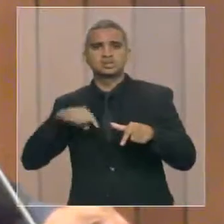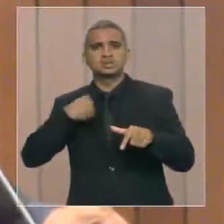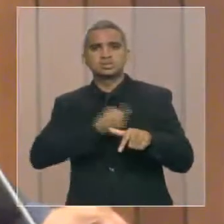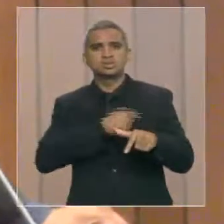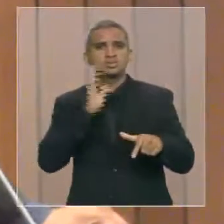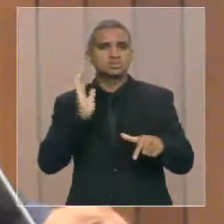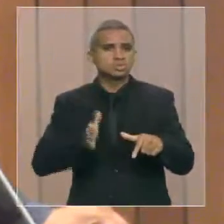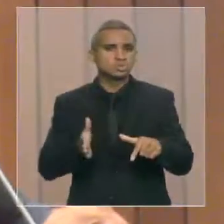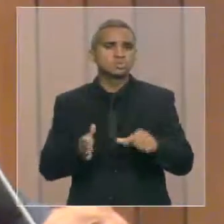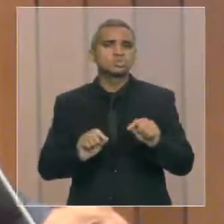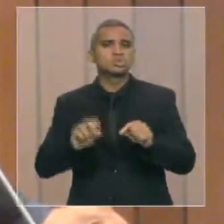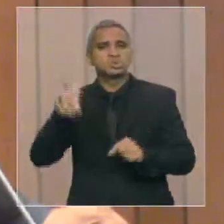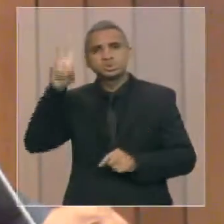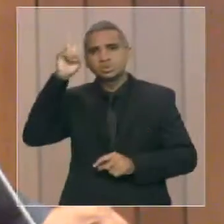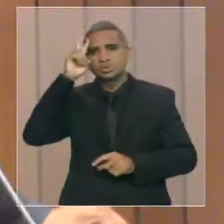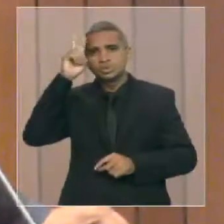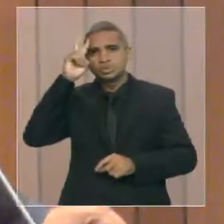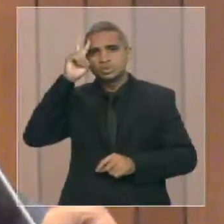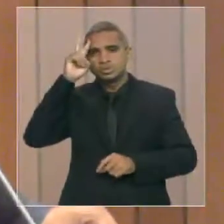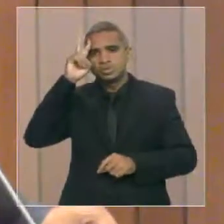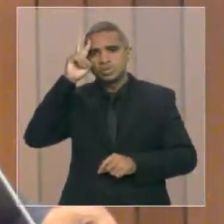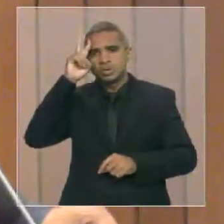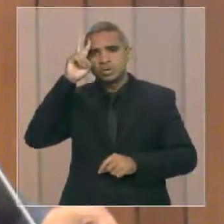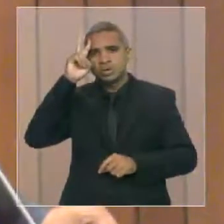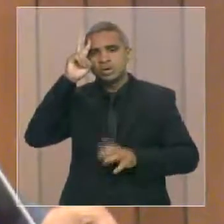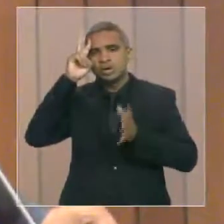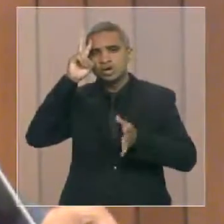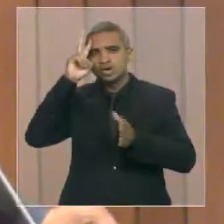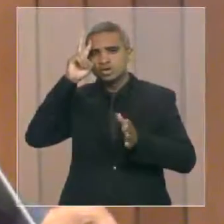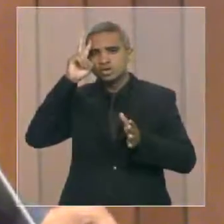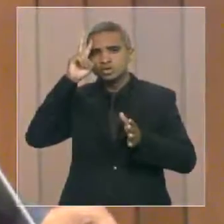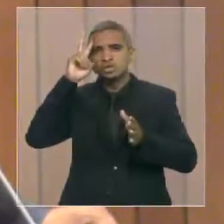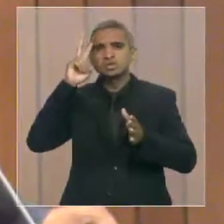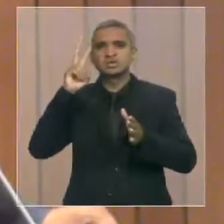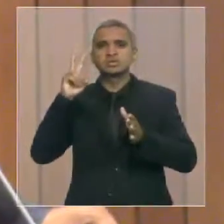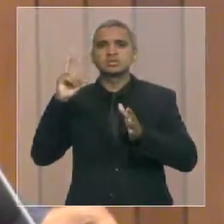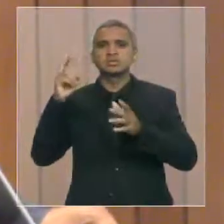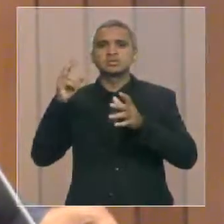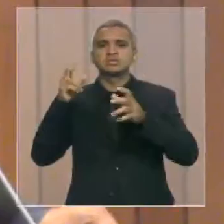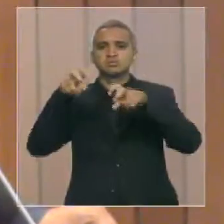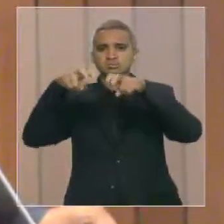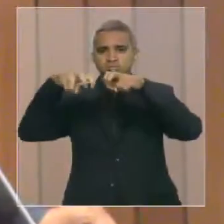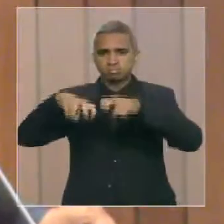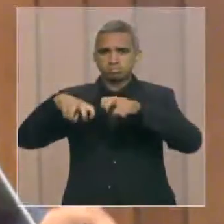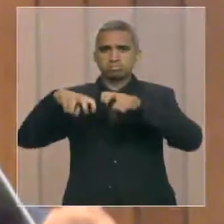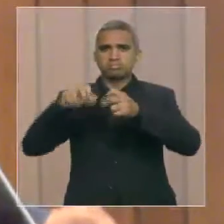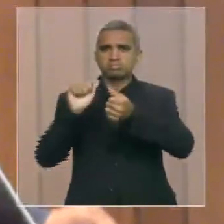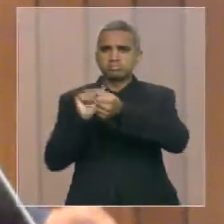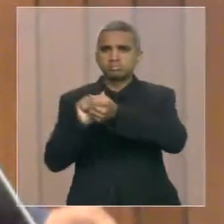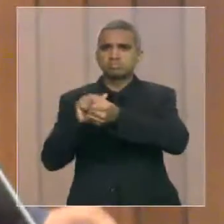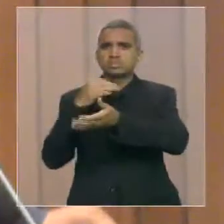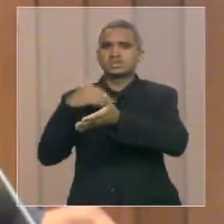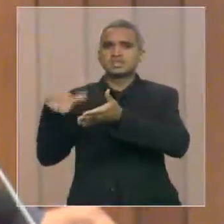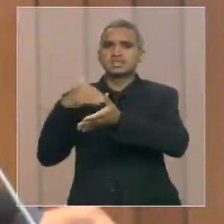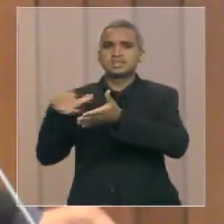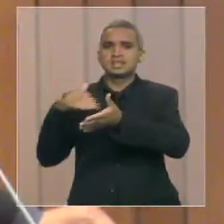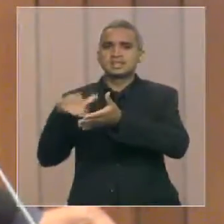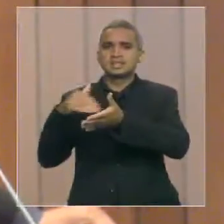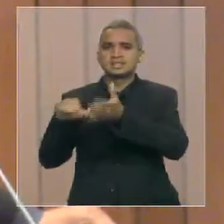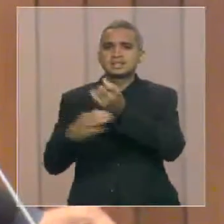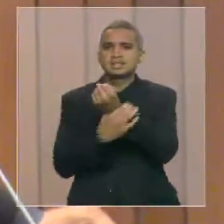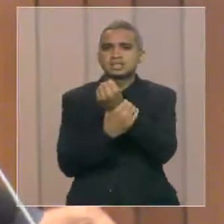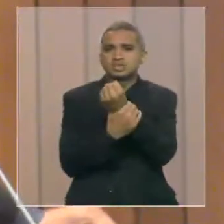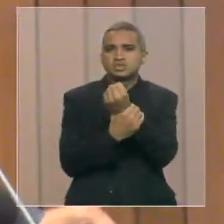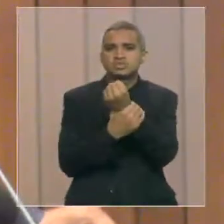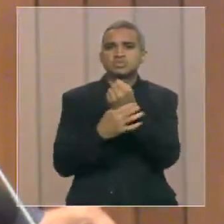na segunda-feira, estivemos em audiência com o secretário Jefferson Portela, secretário da Segurança Pública,